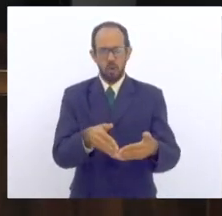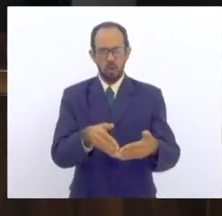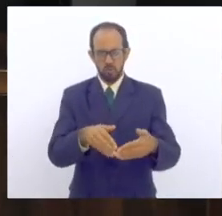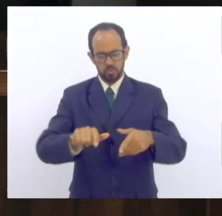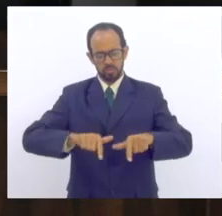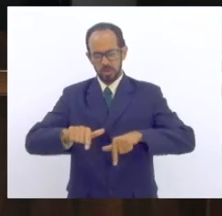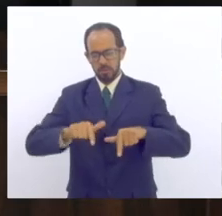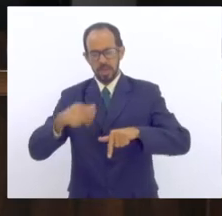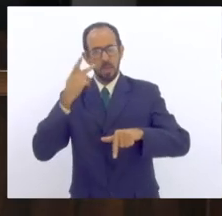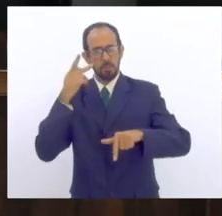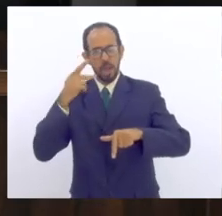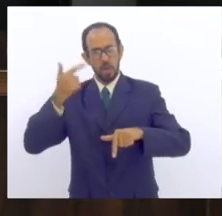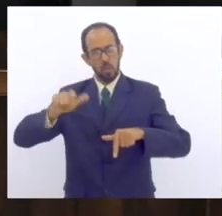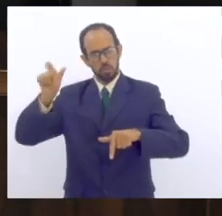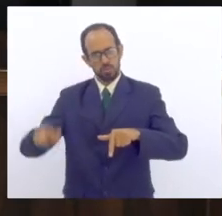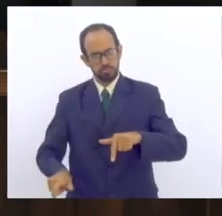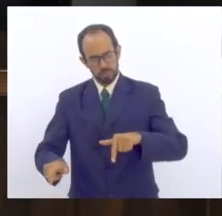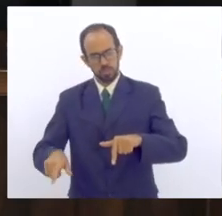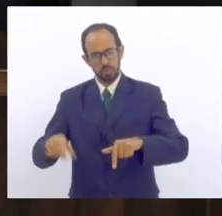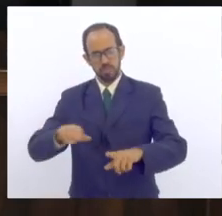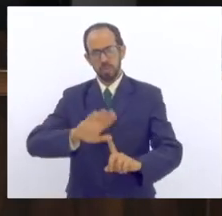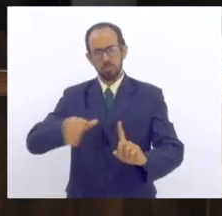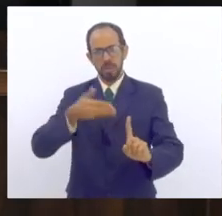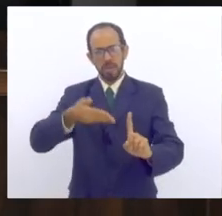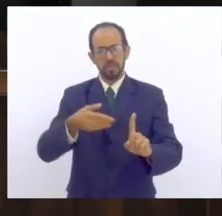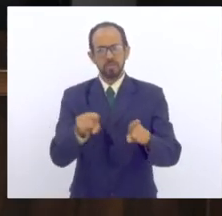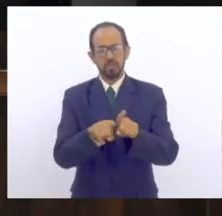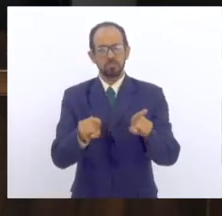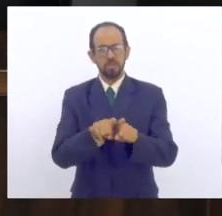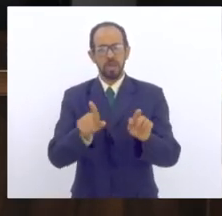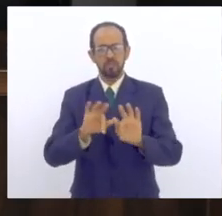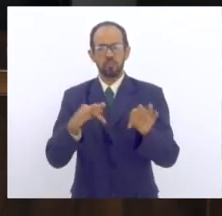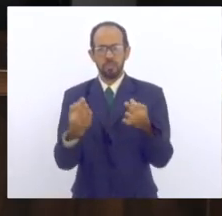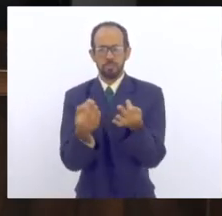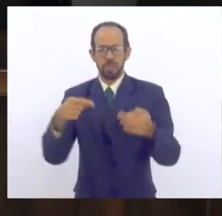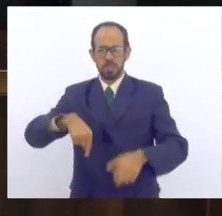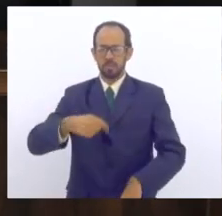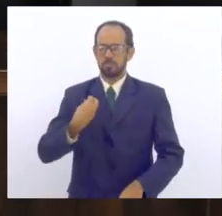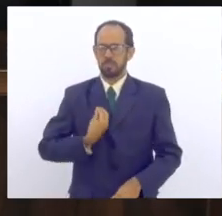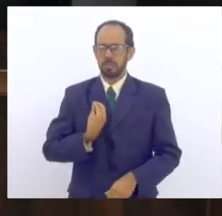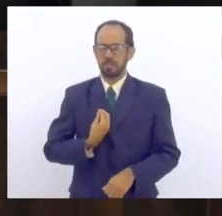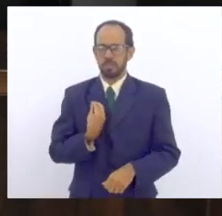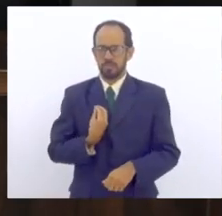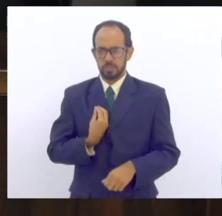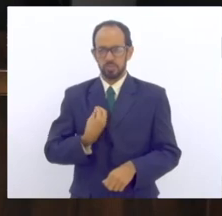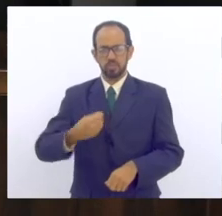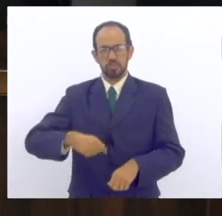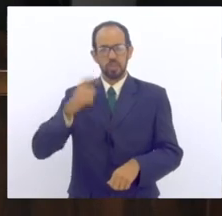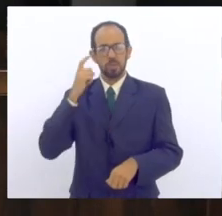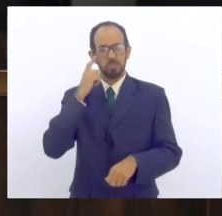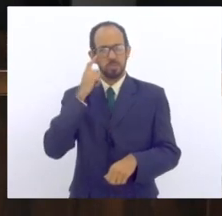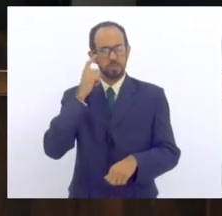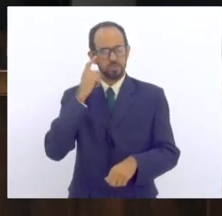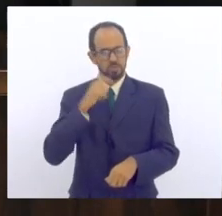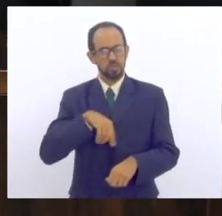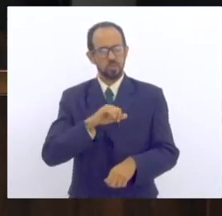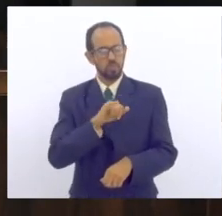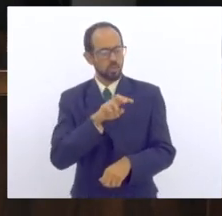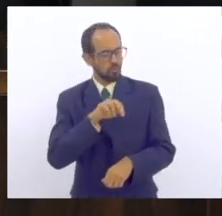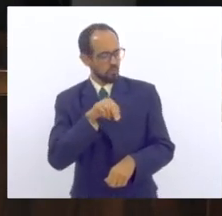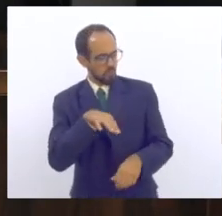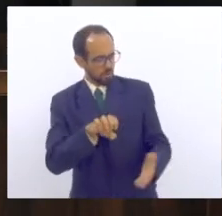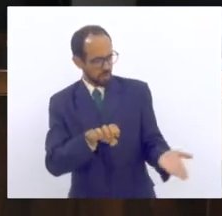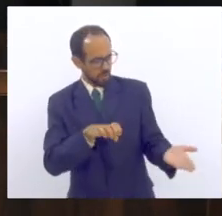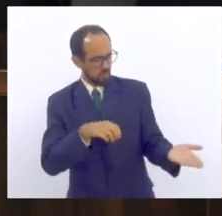servir ao próximo sendo essa homenagem também aos seus familiares presentes imagino Gone Arruda o quanto vocês